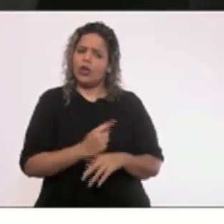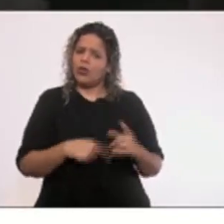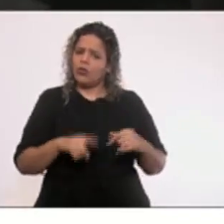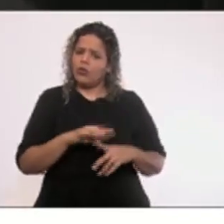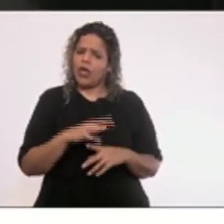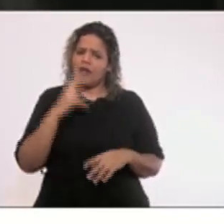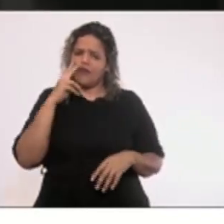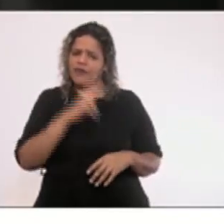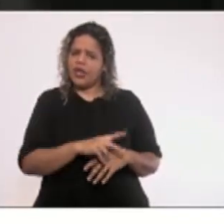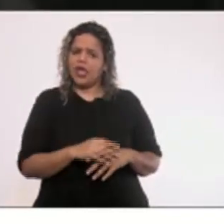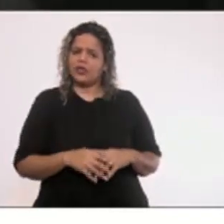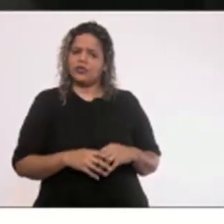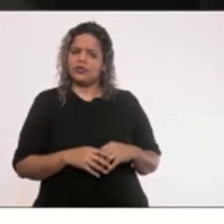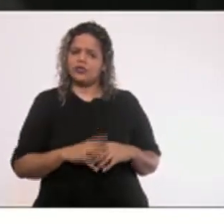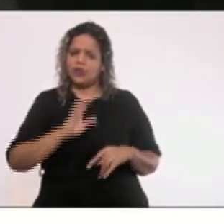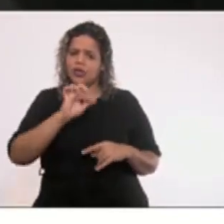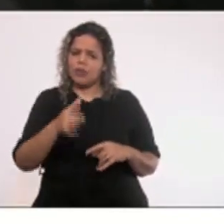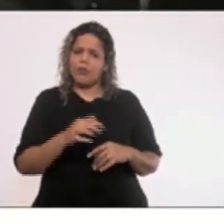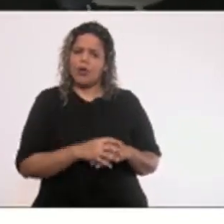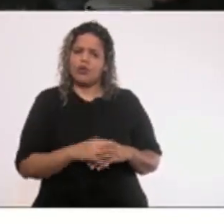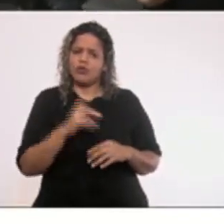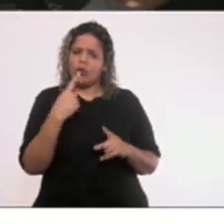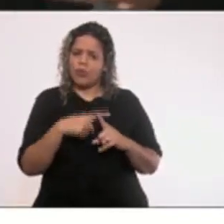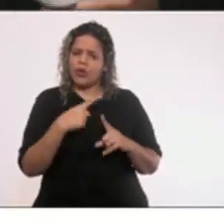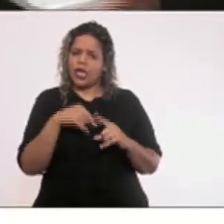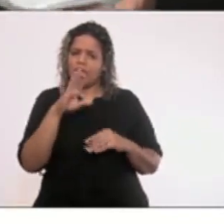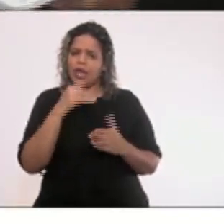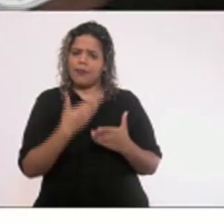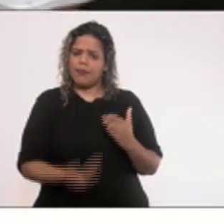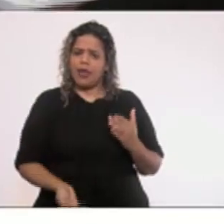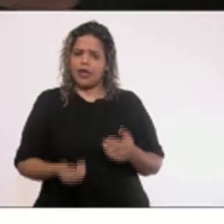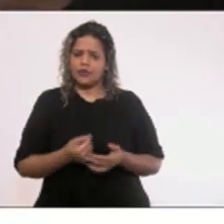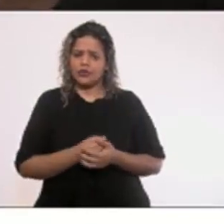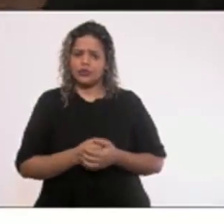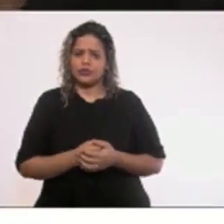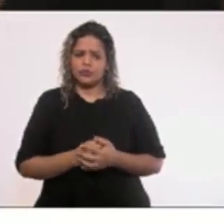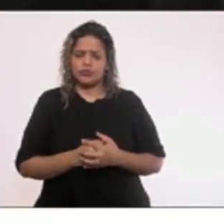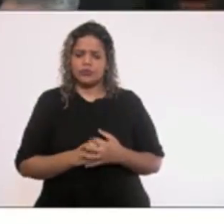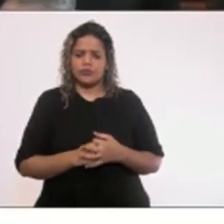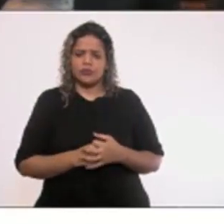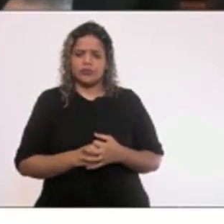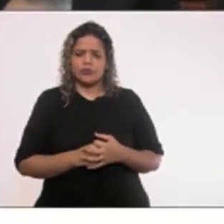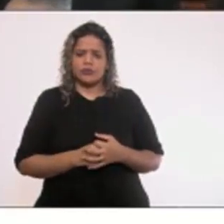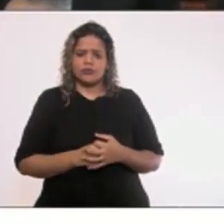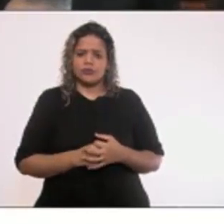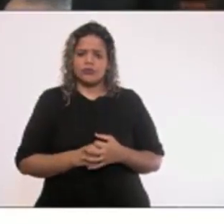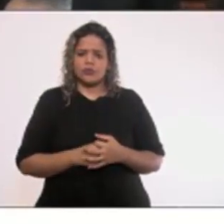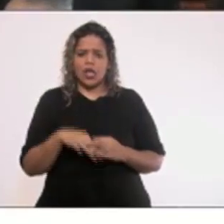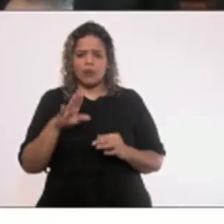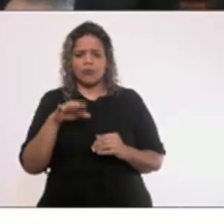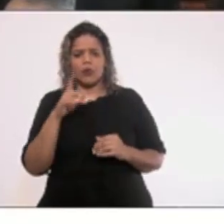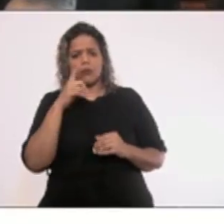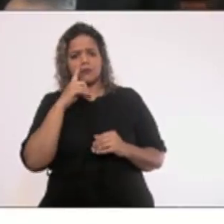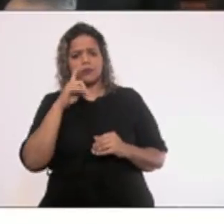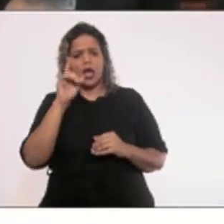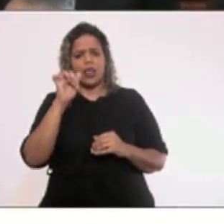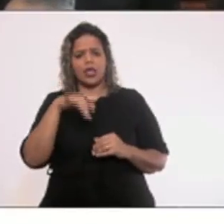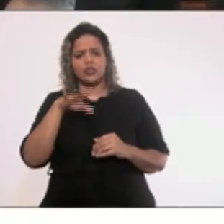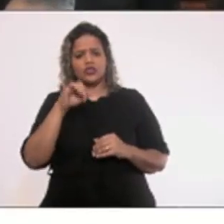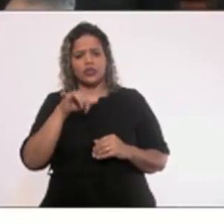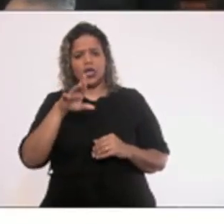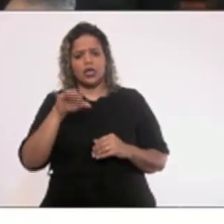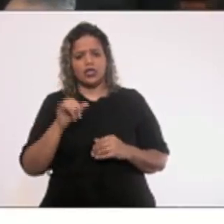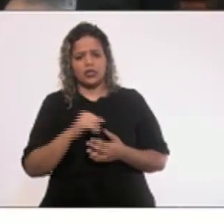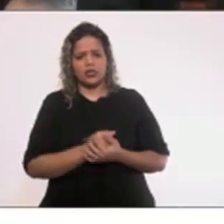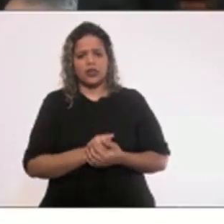se reverbere bastante, porque quem perde é o cidadão fluminense. Senhor presidente. Deputado Alexandre, atenção, Alexandre. Fui citado. Depois que o